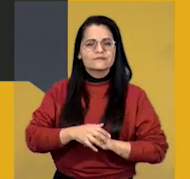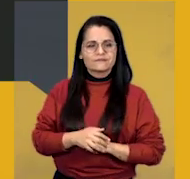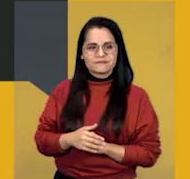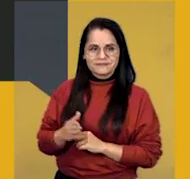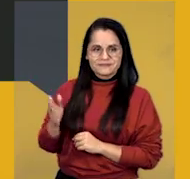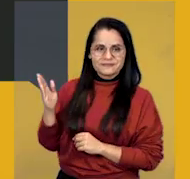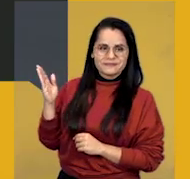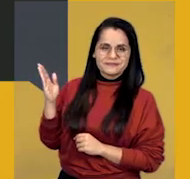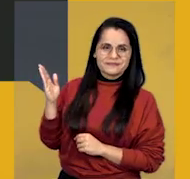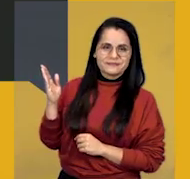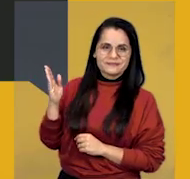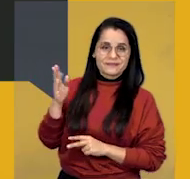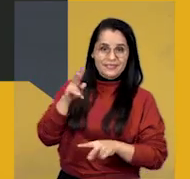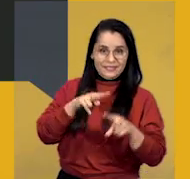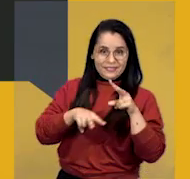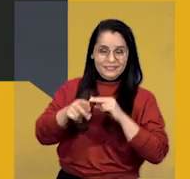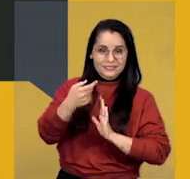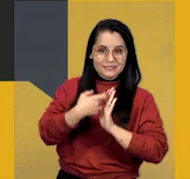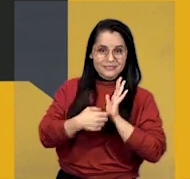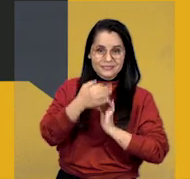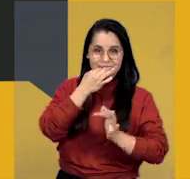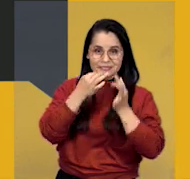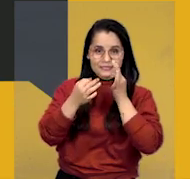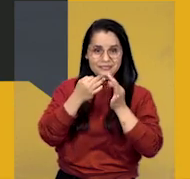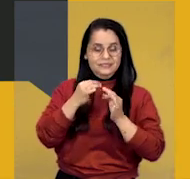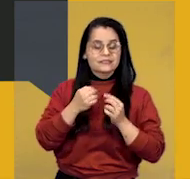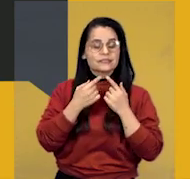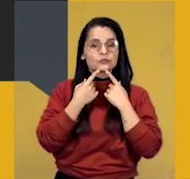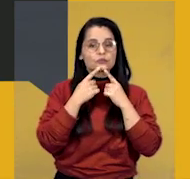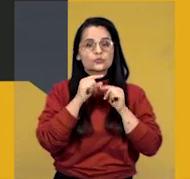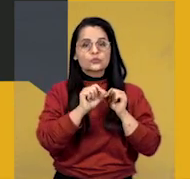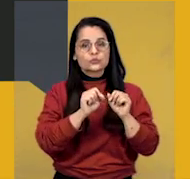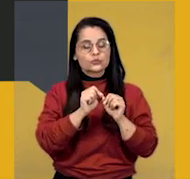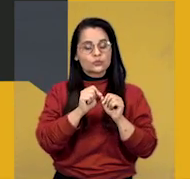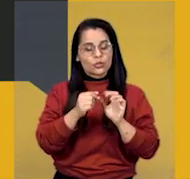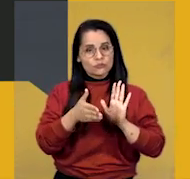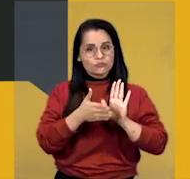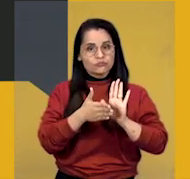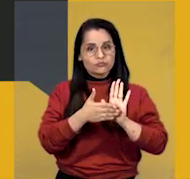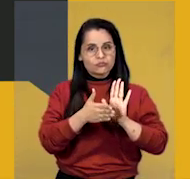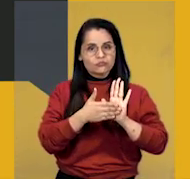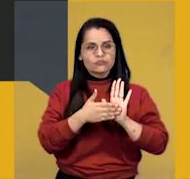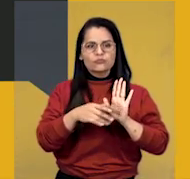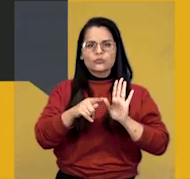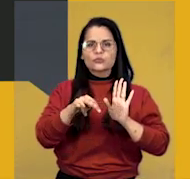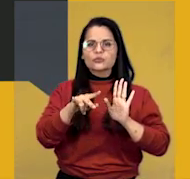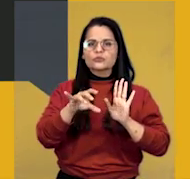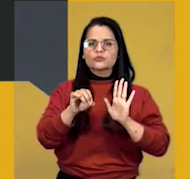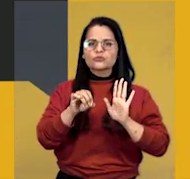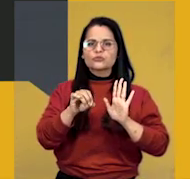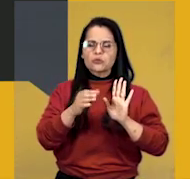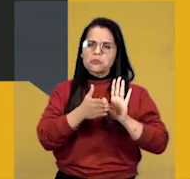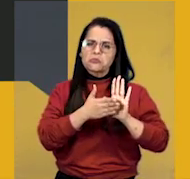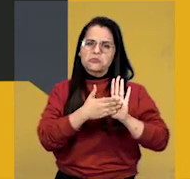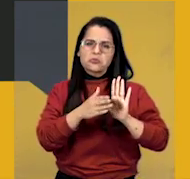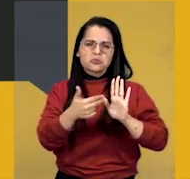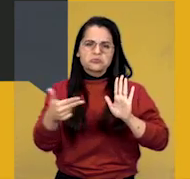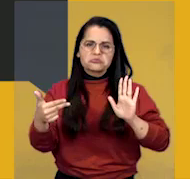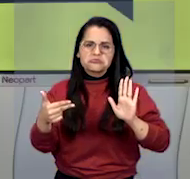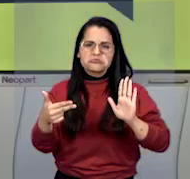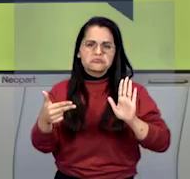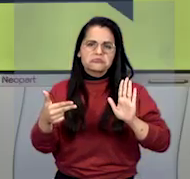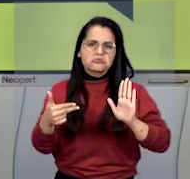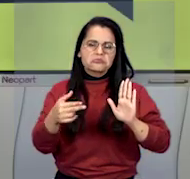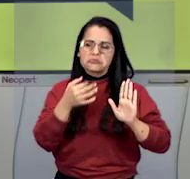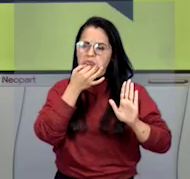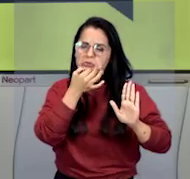Analisar em textos argumentativos, reivindicatórios e propositivos. O que é algo propositivo? Propõe alguma coisa. Propõe